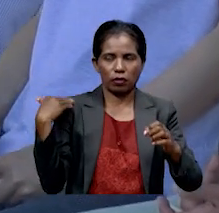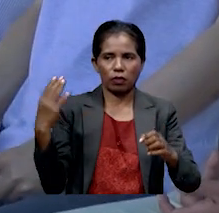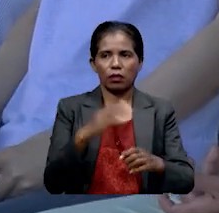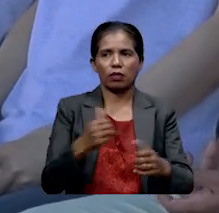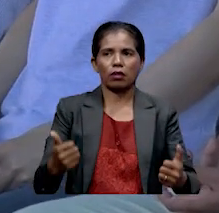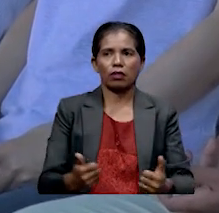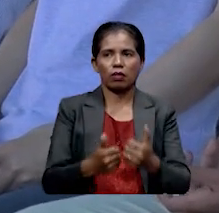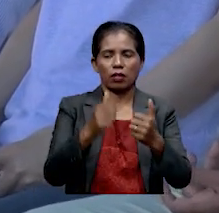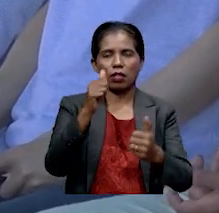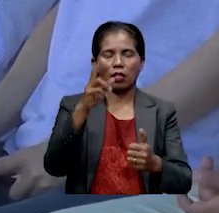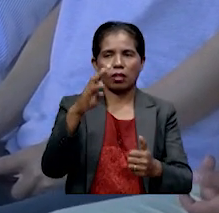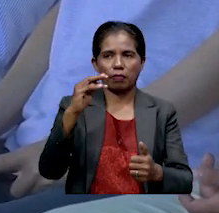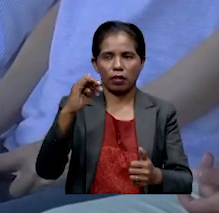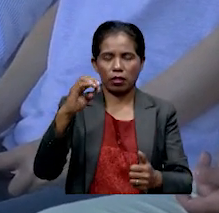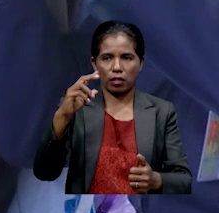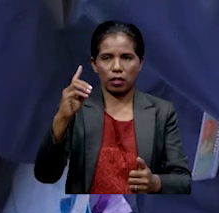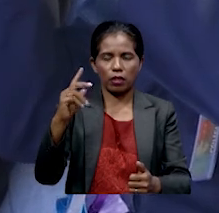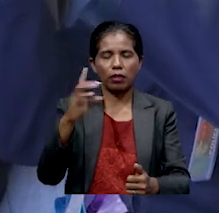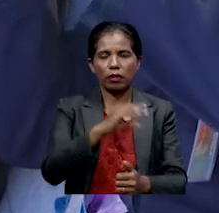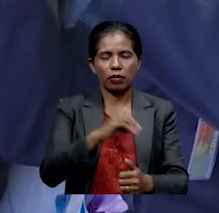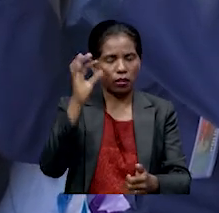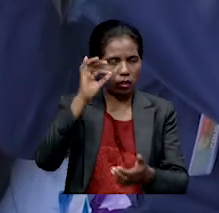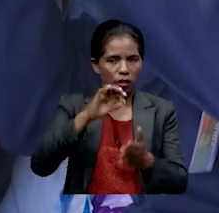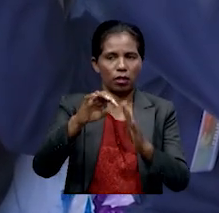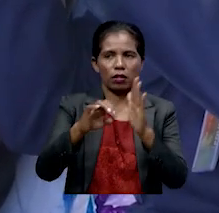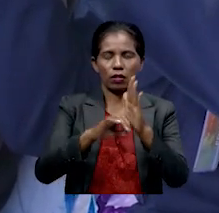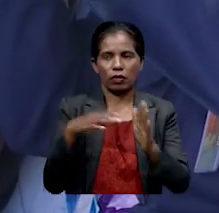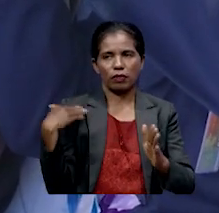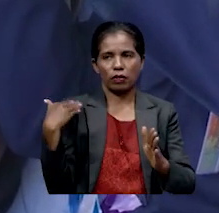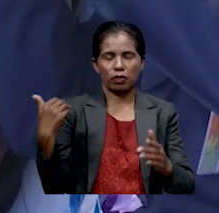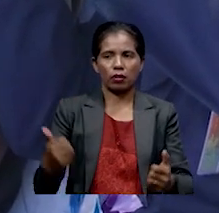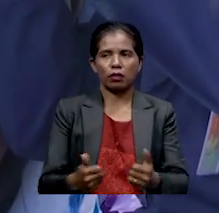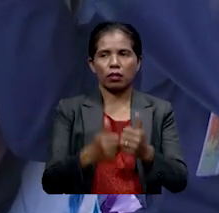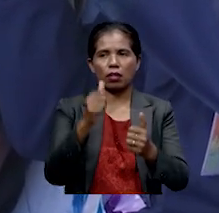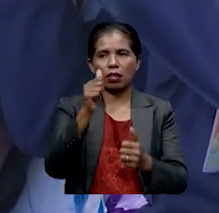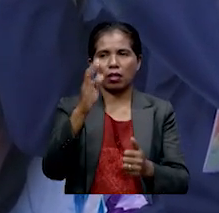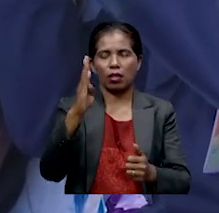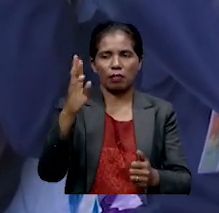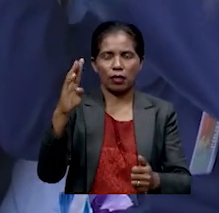Desporto, Armindo Maia, secretário de Estado, Juventude e Desporto, Abrão Saldanha,